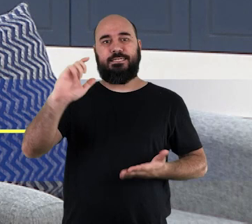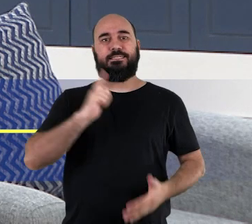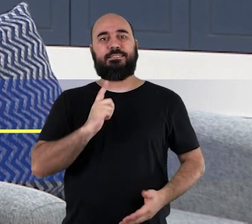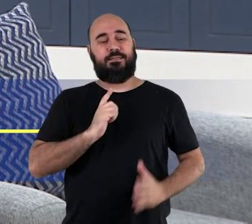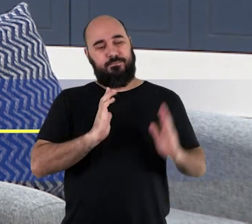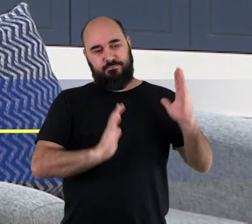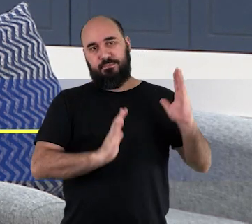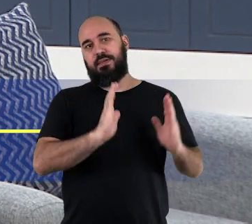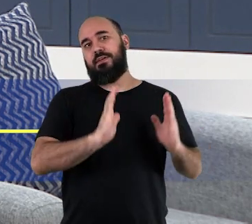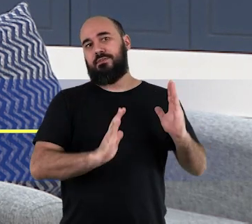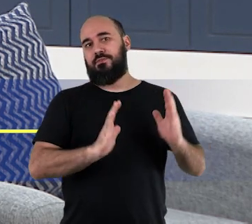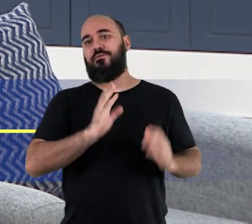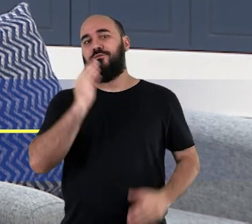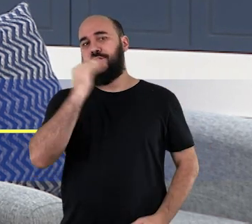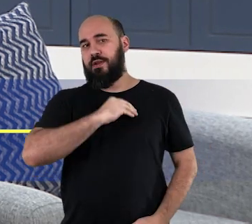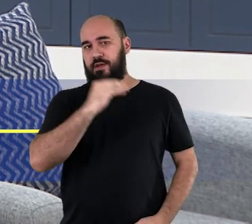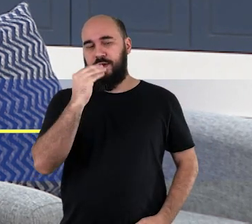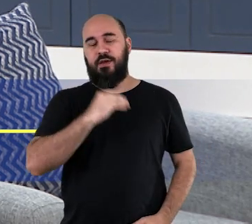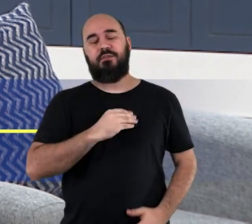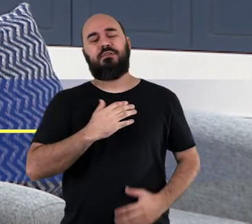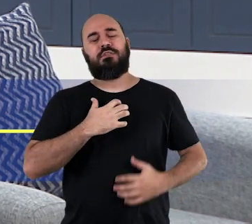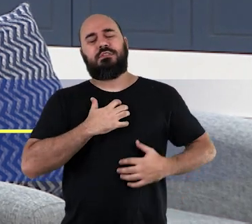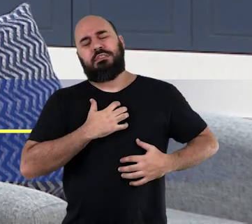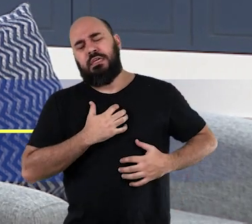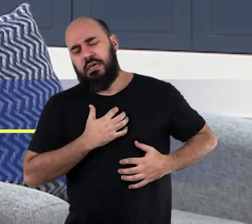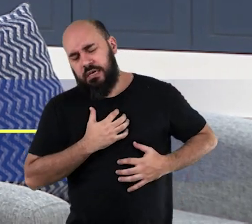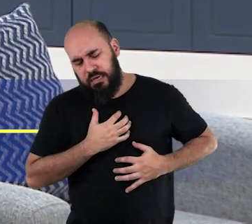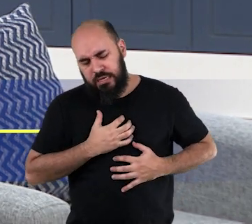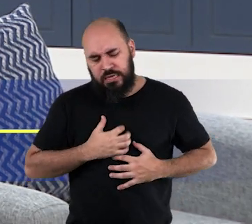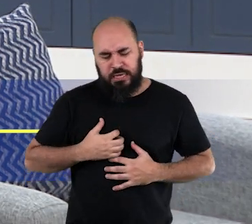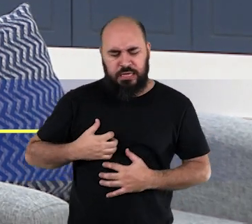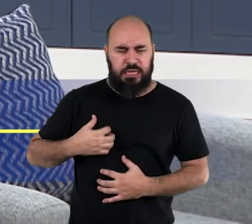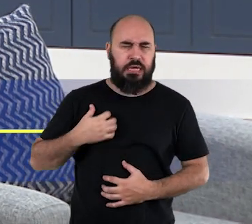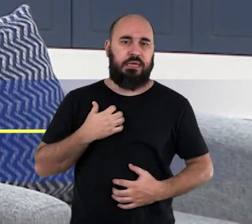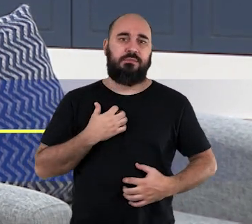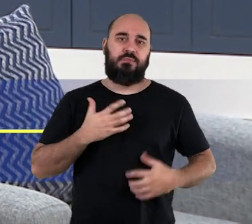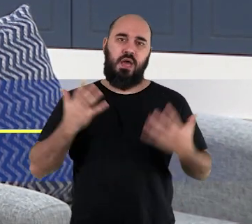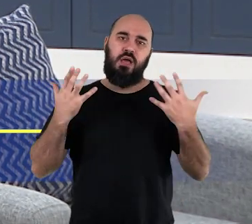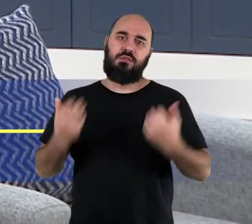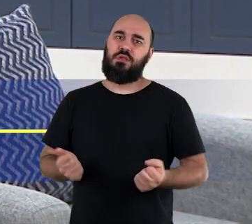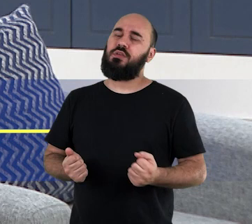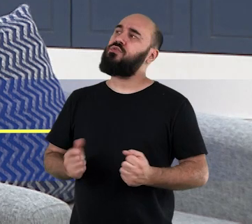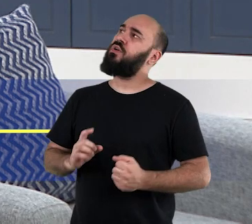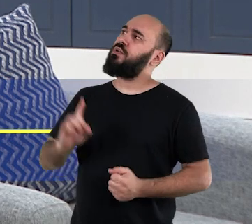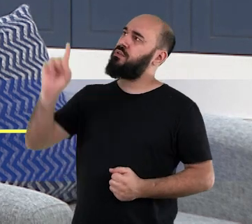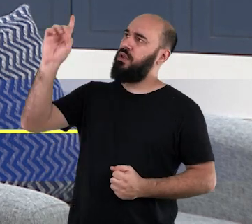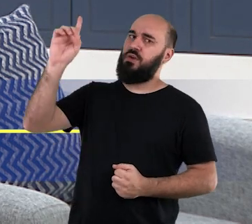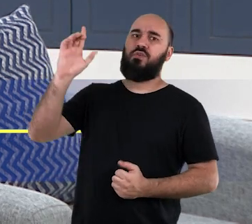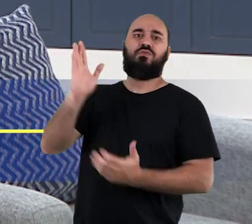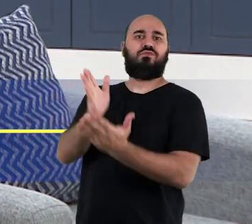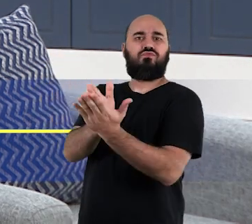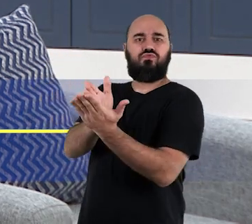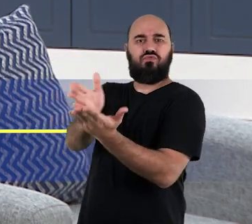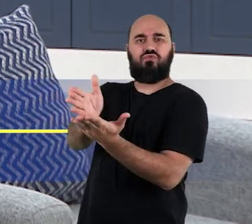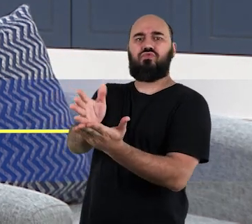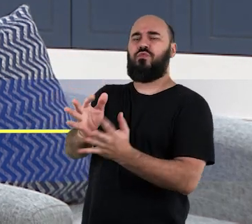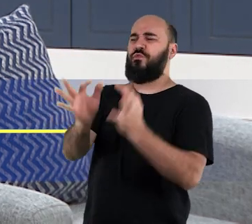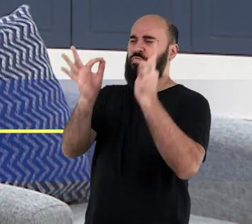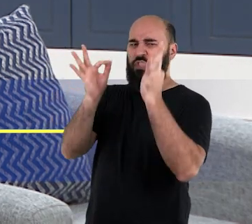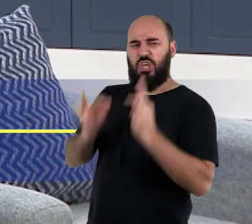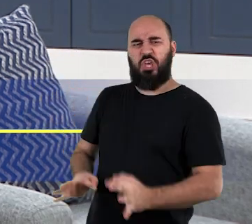de fraqueza, ao atender o chamado de Deus e voltar e andar com Deus com